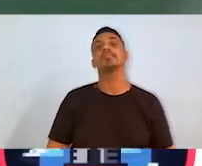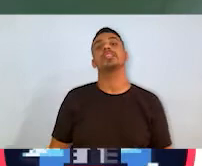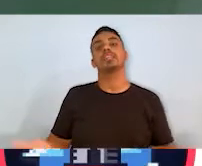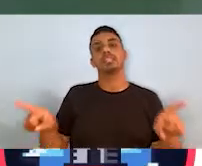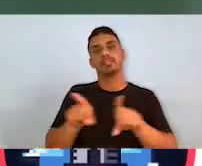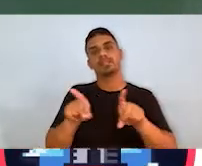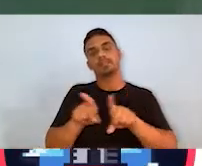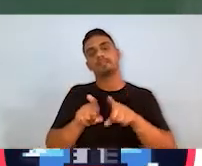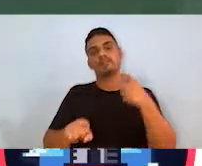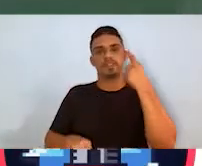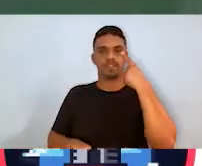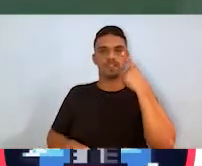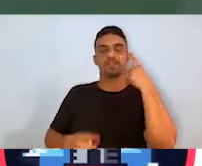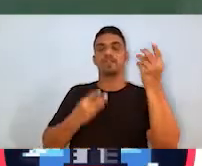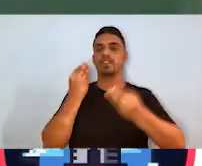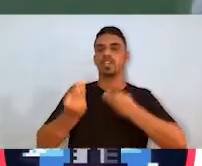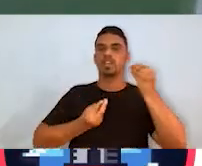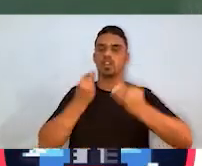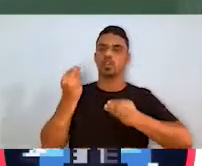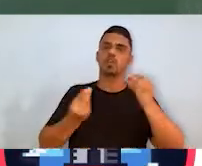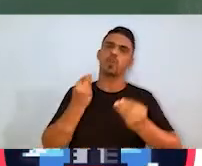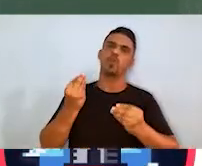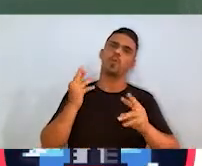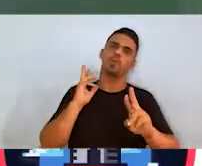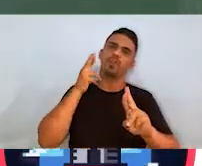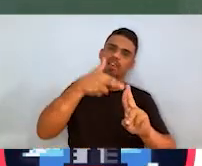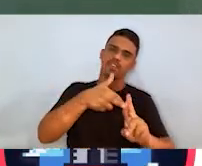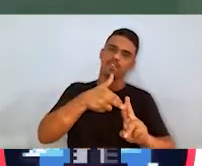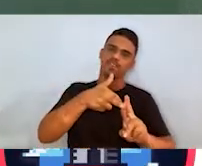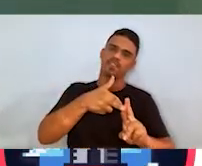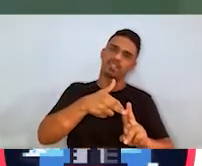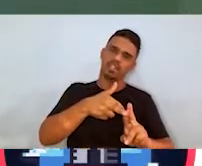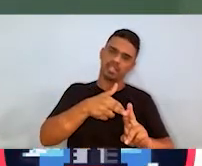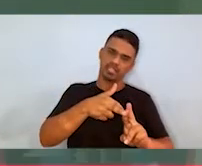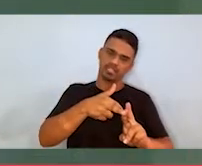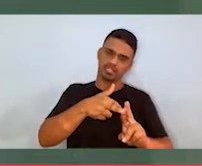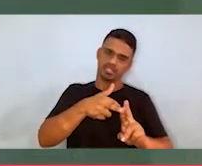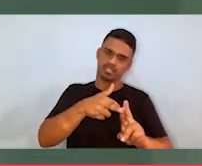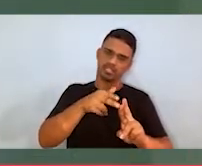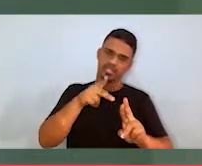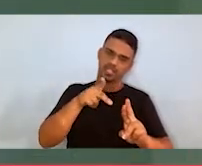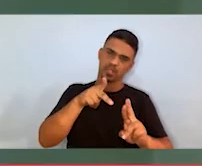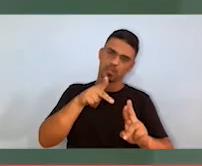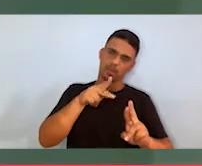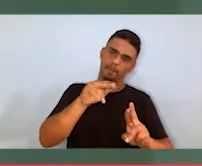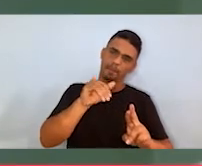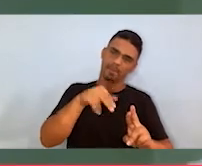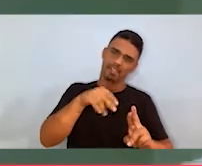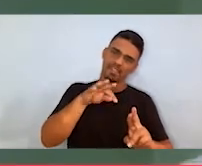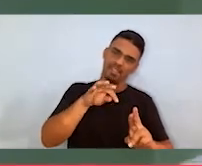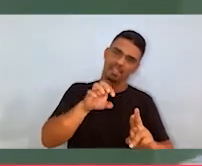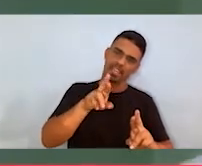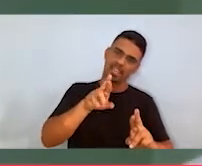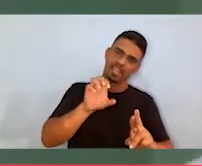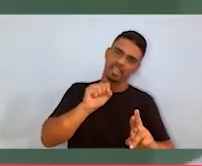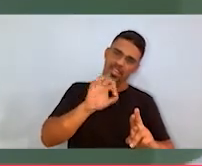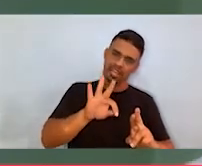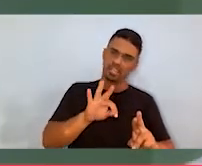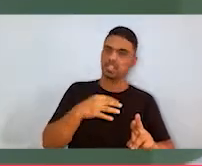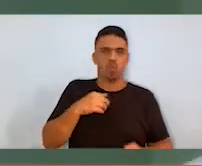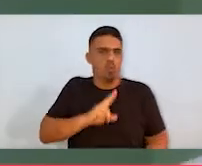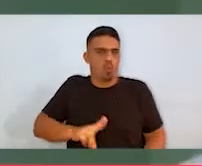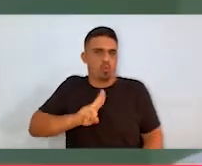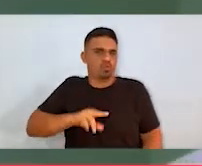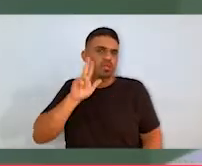E pegar referências do, né, o Beat Kingdom perguntou, pegar referências do Pinterest é uma boa? Bom, eu nunca usei o Pinterest para procurar referência de